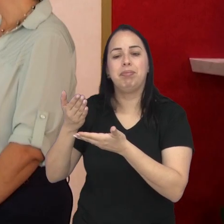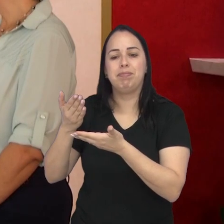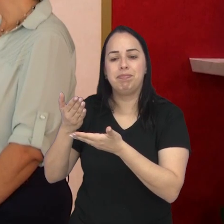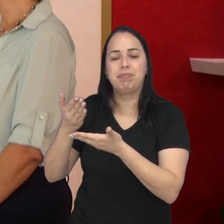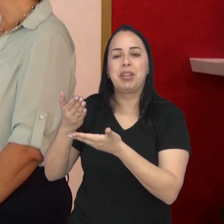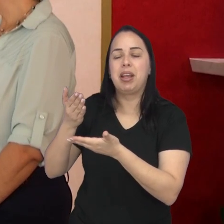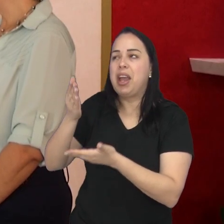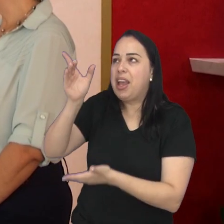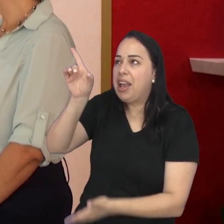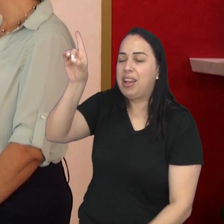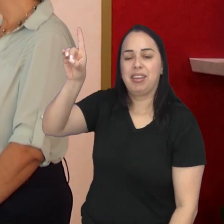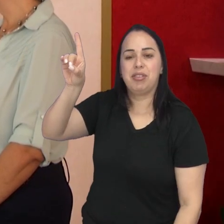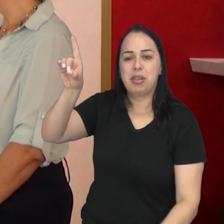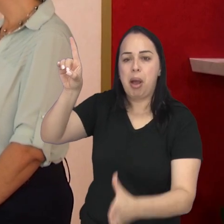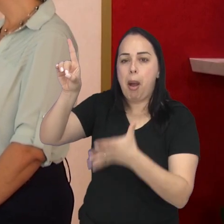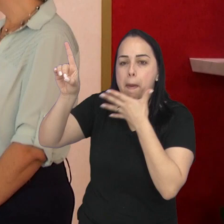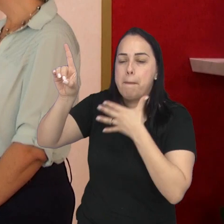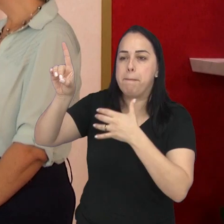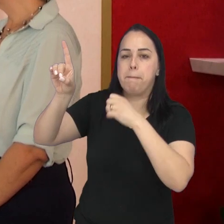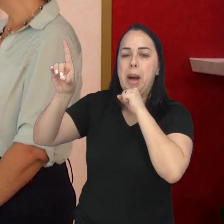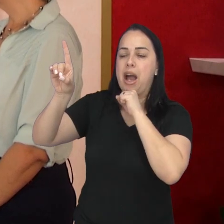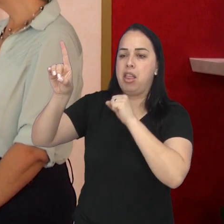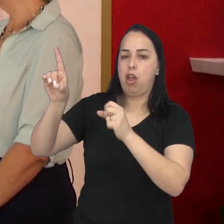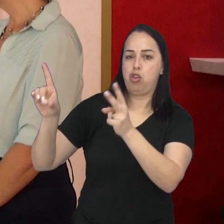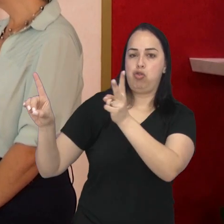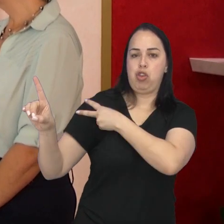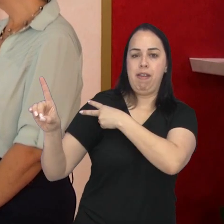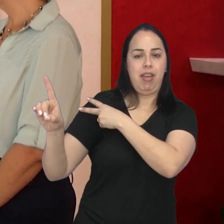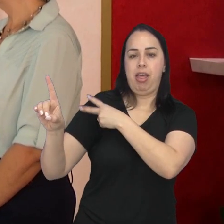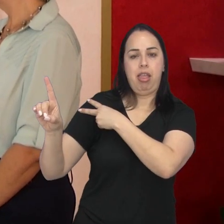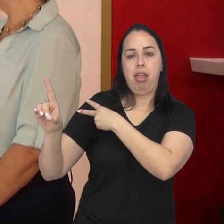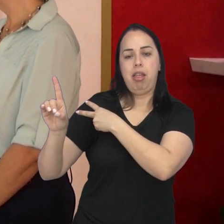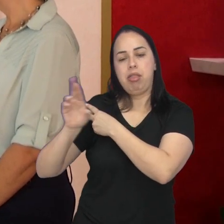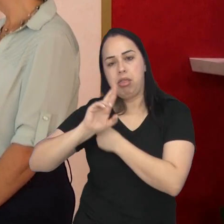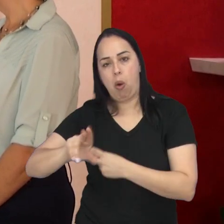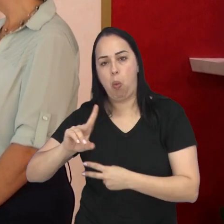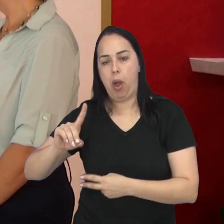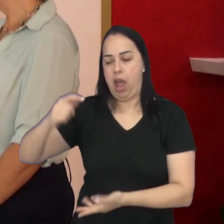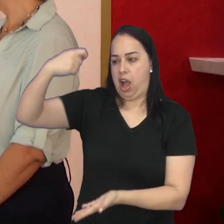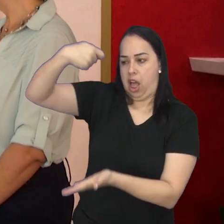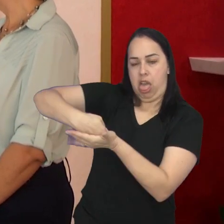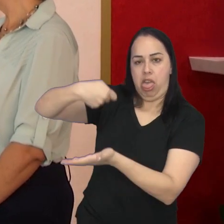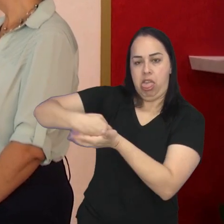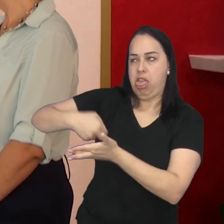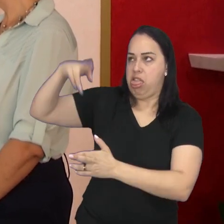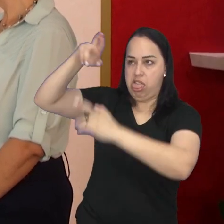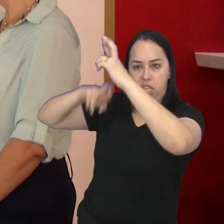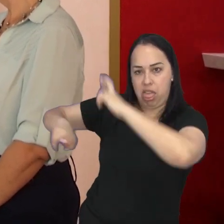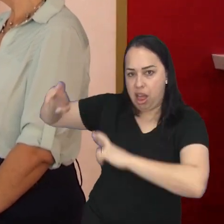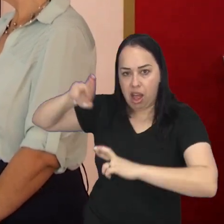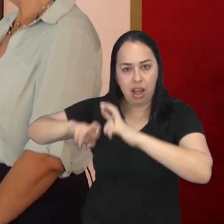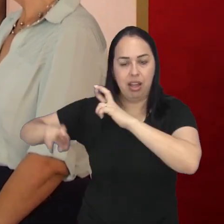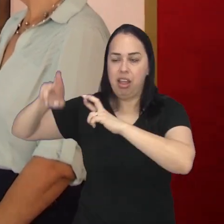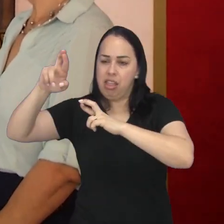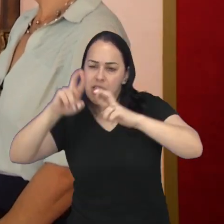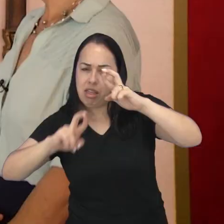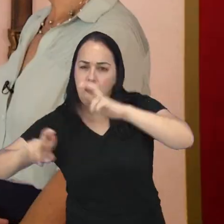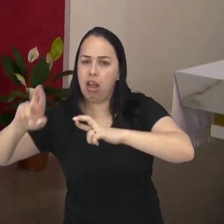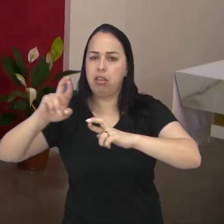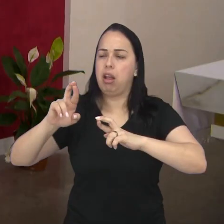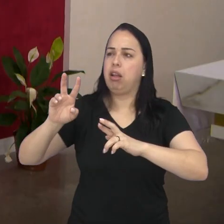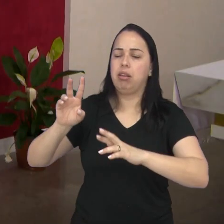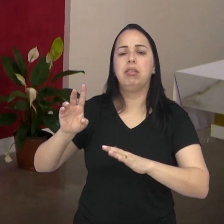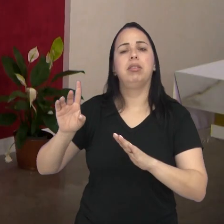antes de tudo como um pai, não como um chefe, não como um vingador, não como um fiscal, não como um